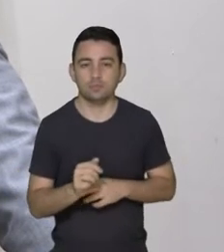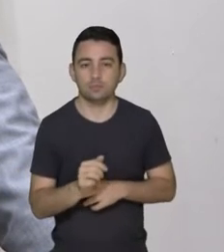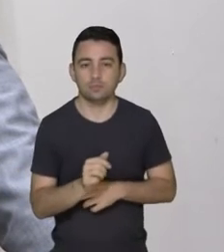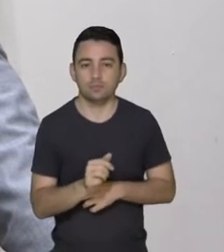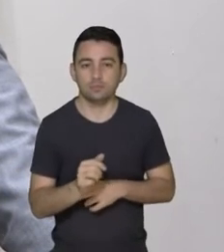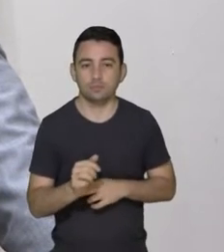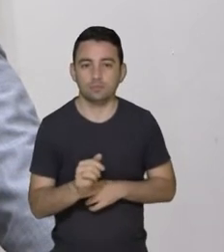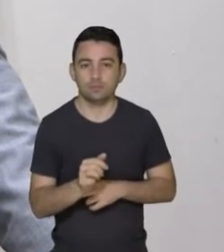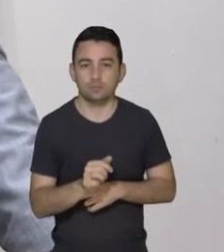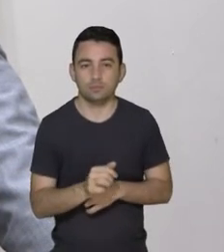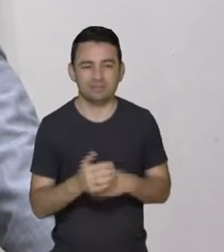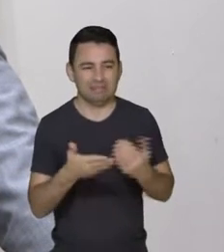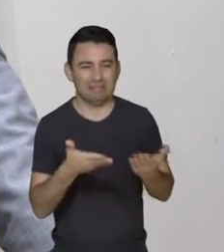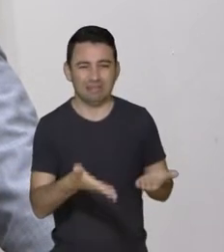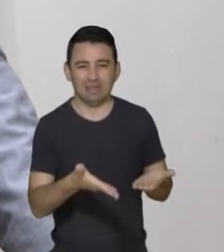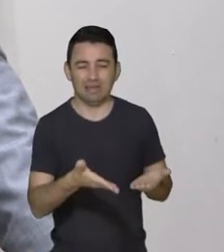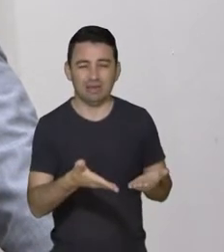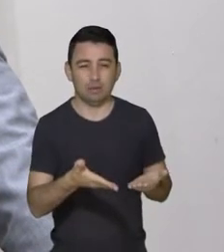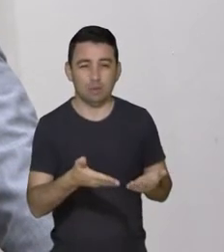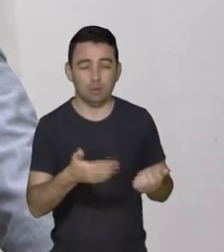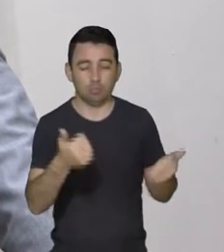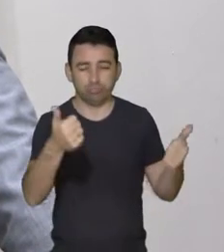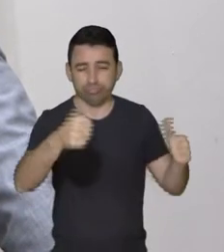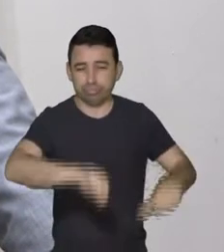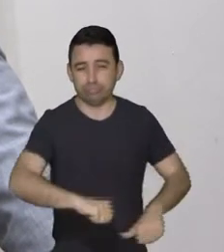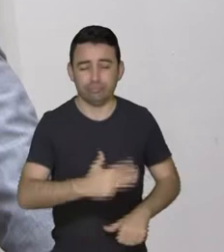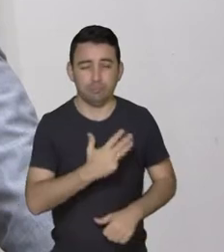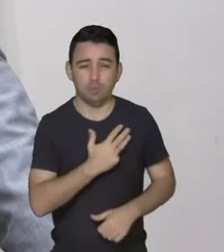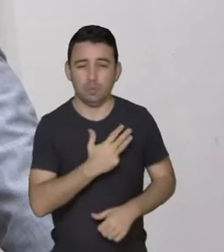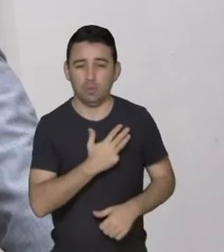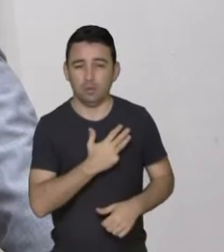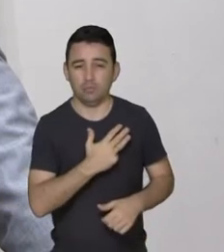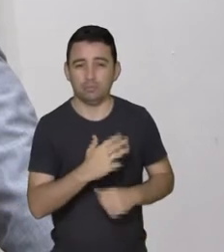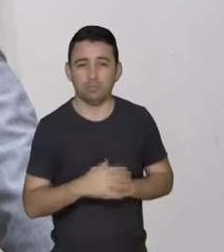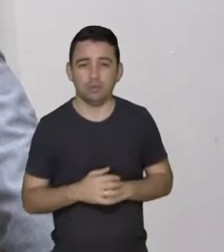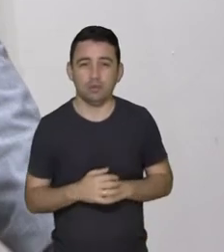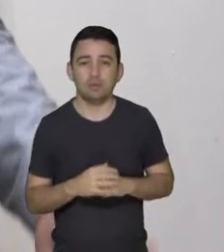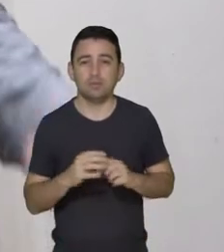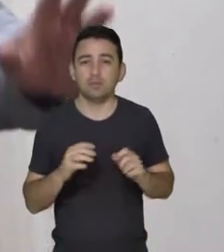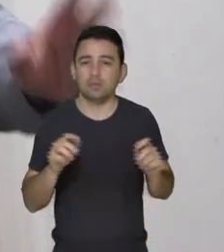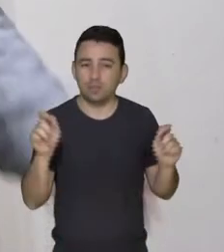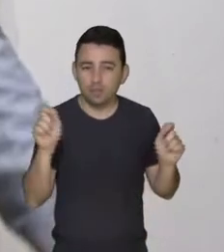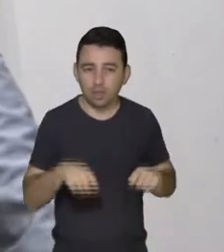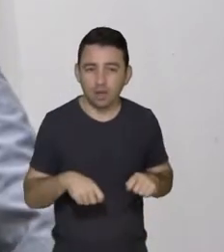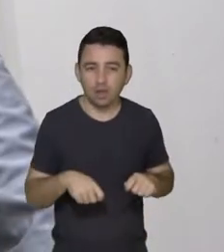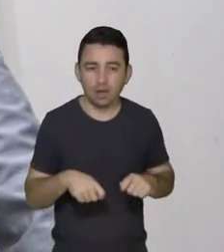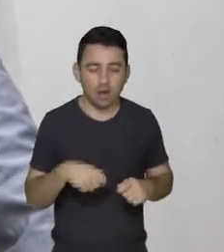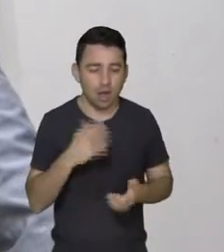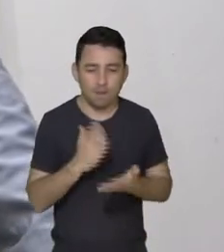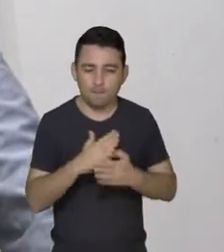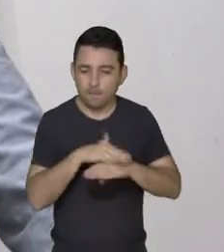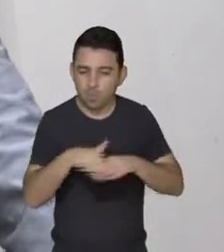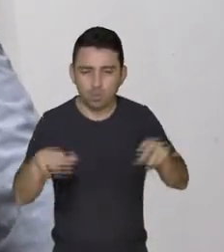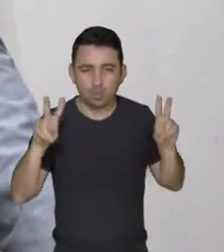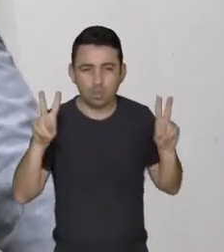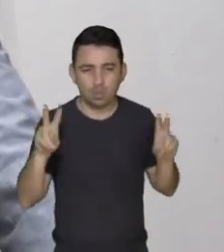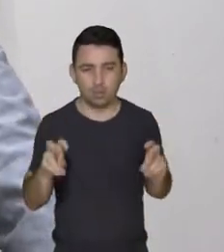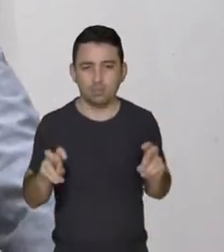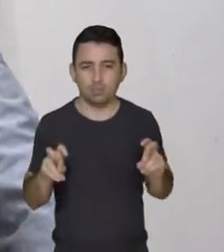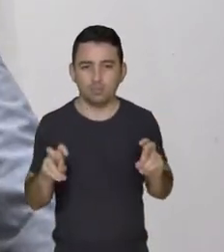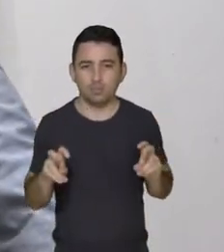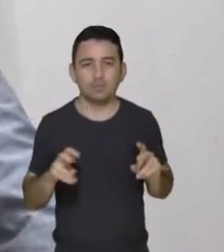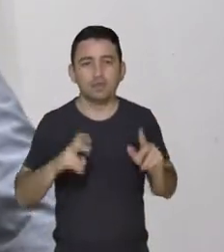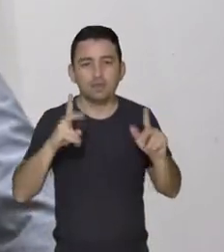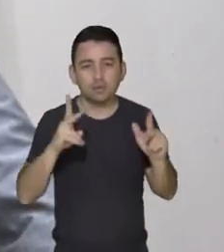dessa aberração política chamada Lula hoje poderia já não tocar nesse assunto fazer o mesmo que eu fiz